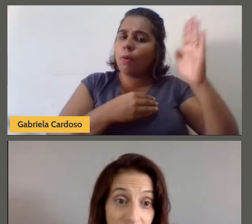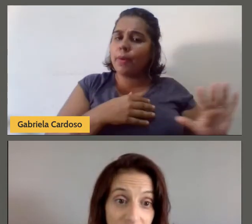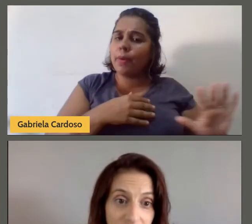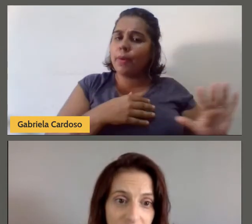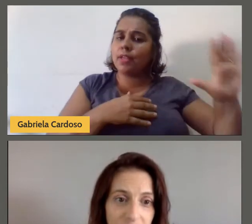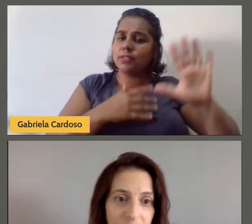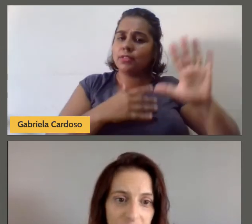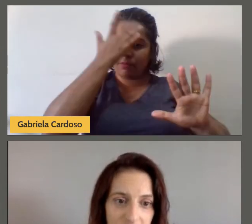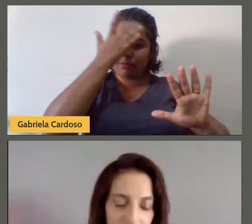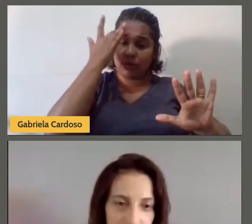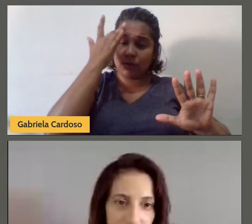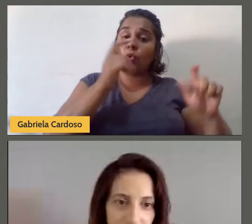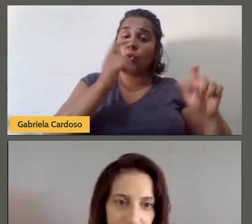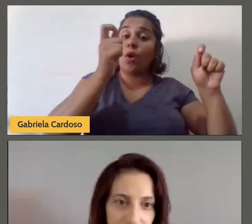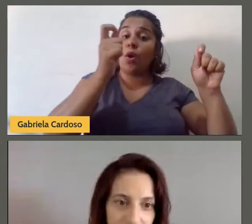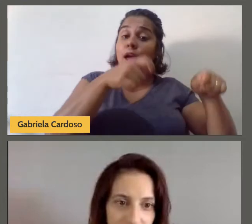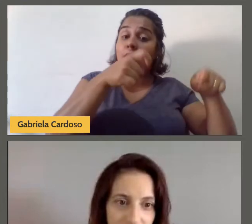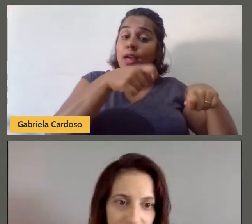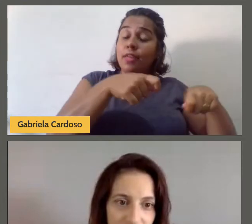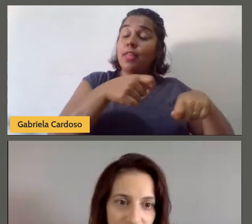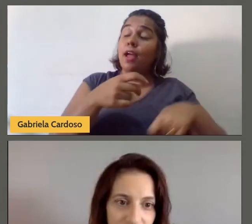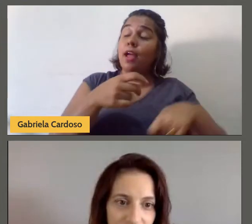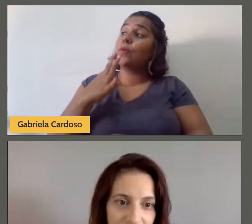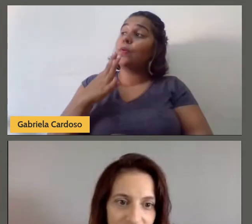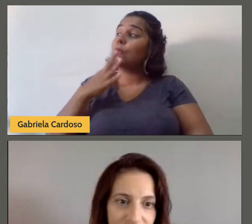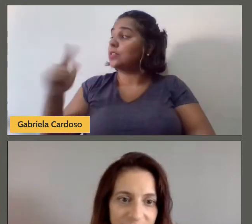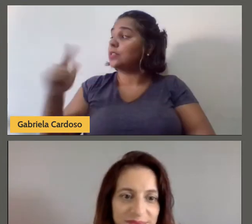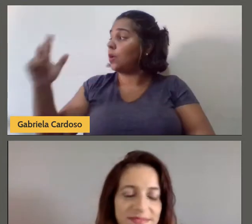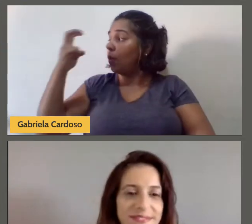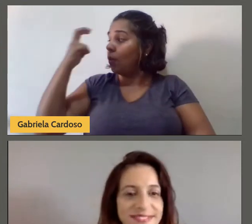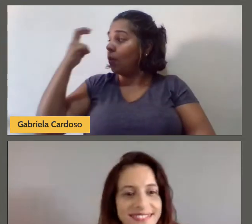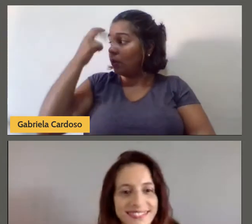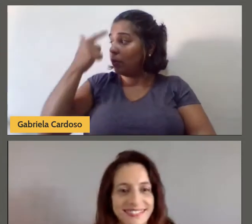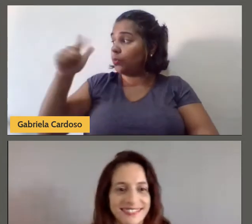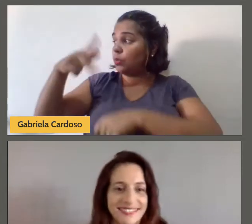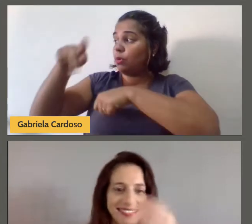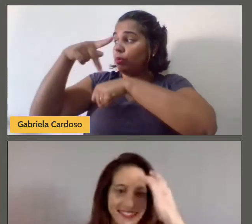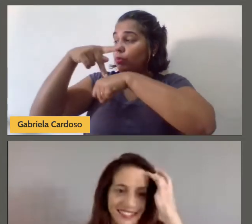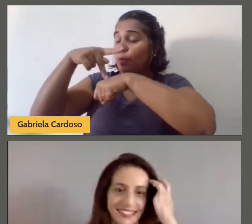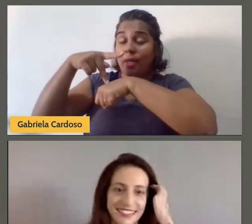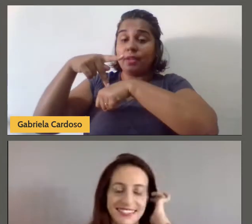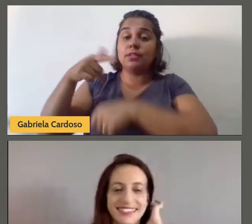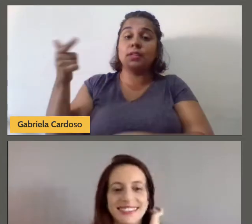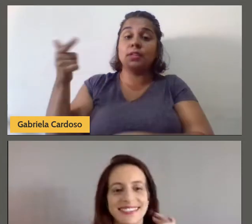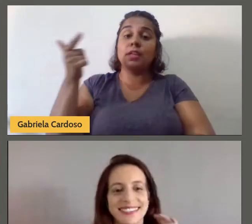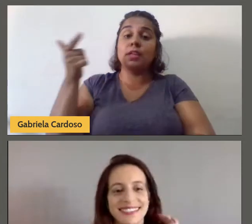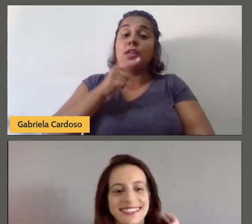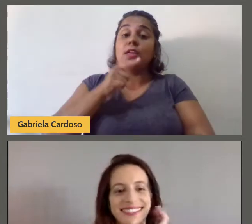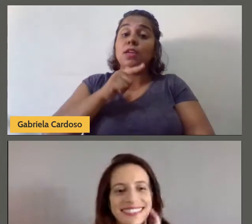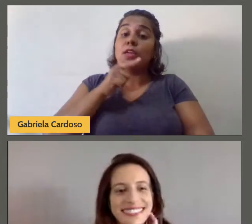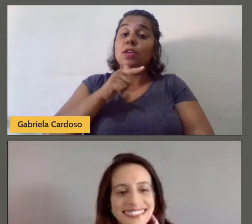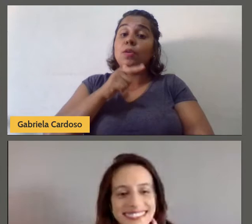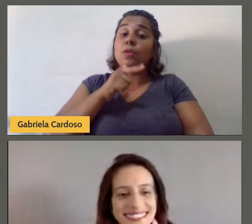encantar, pode se apaixonar por outras culturas de outros países do mundo com os imigrantes empreendedores.